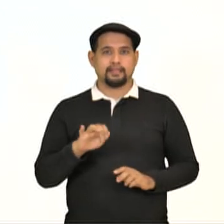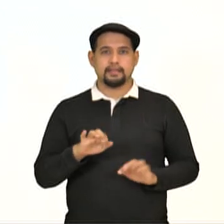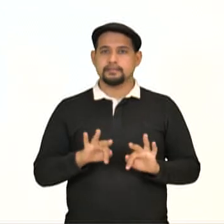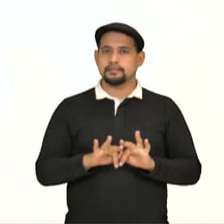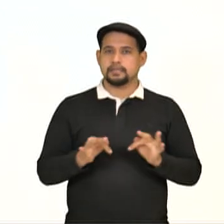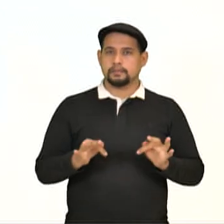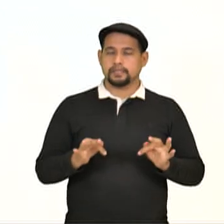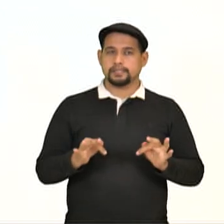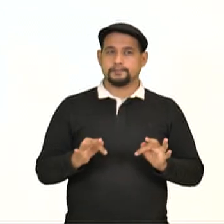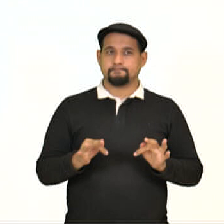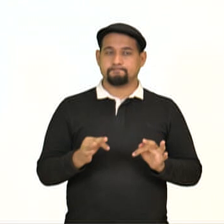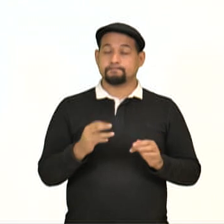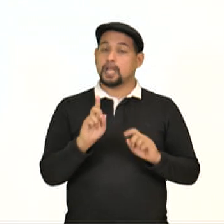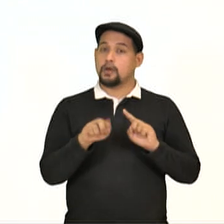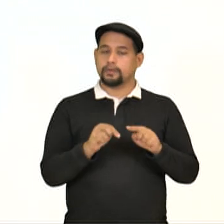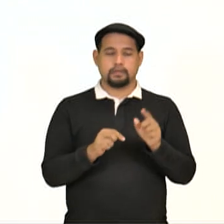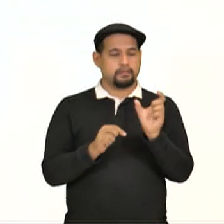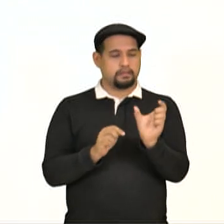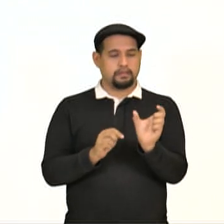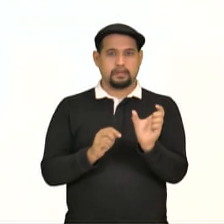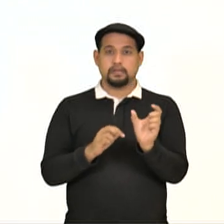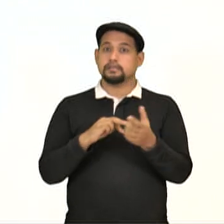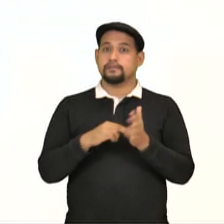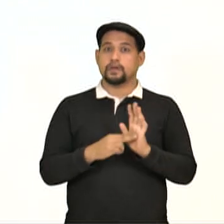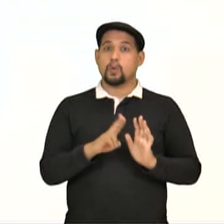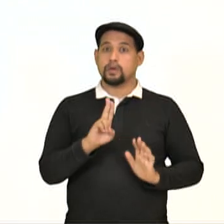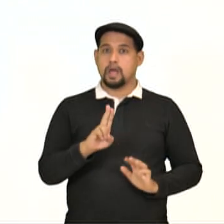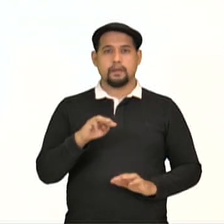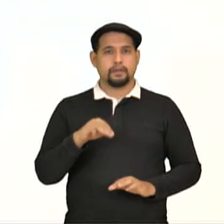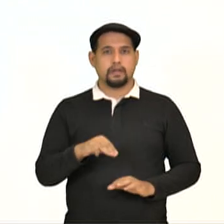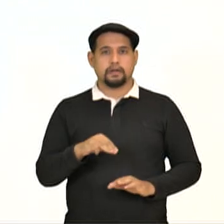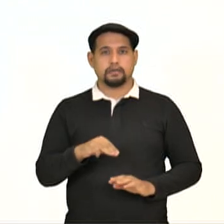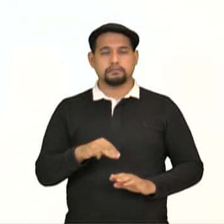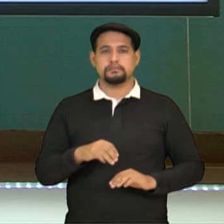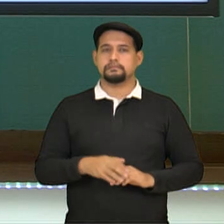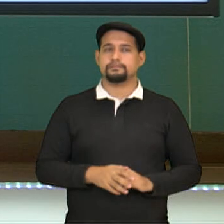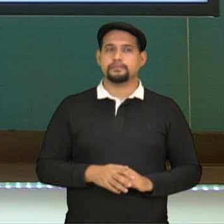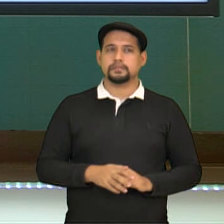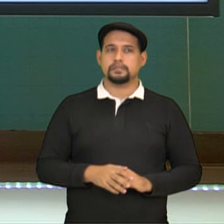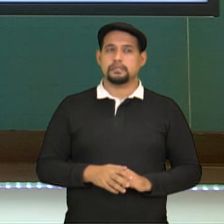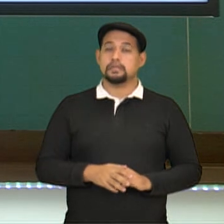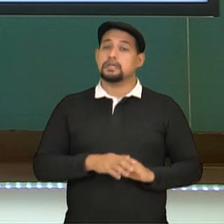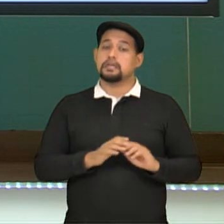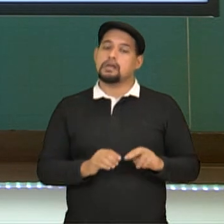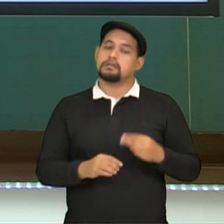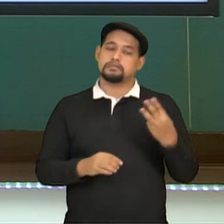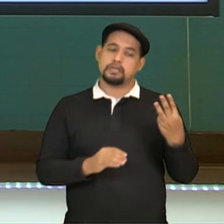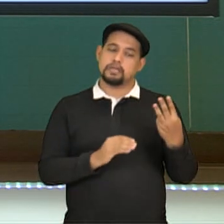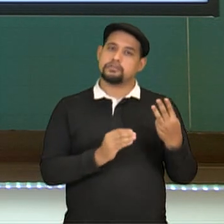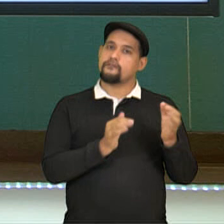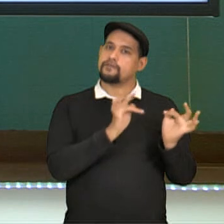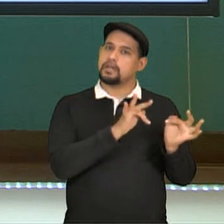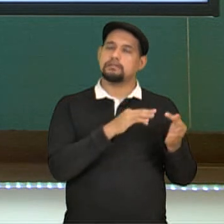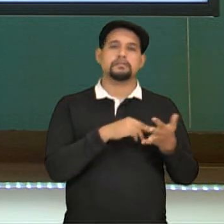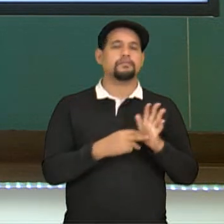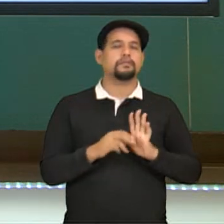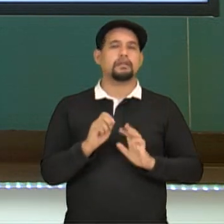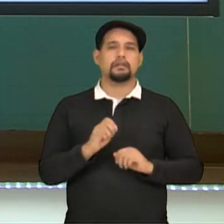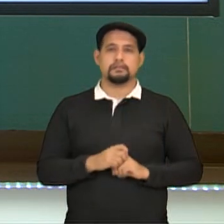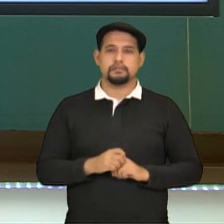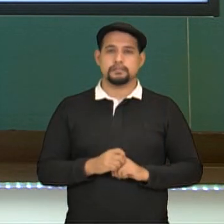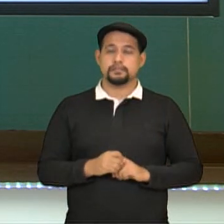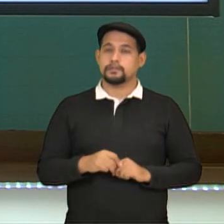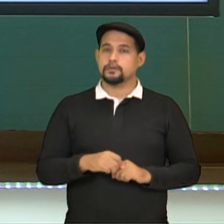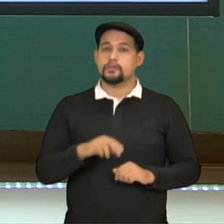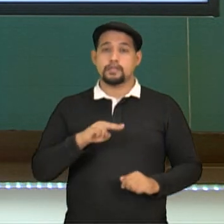Essas 3 ordens aqui, unidade de milhar. Classe das unidades de milhar. E essas 3 ordens aqui, classe